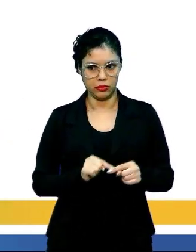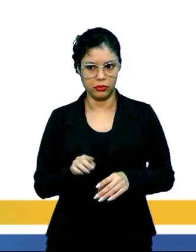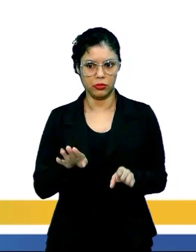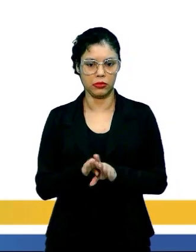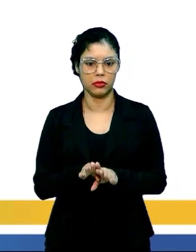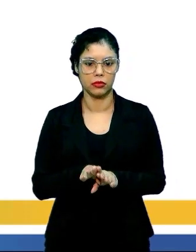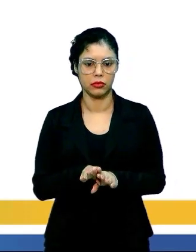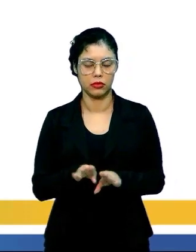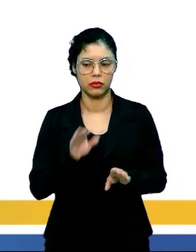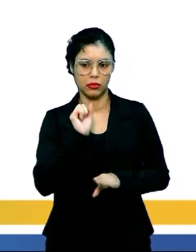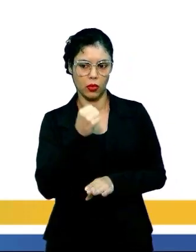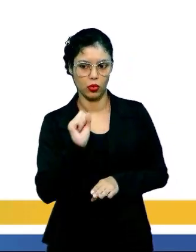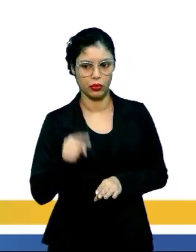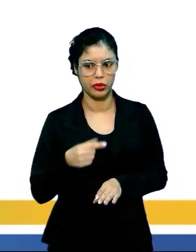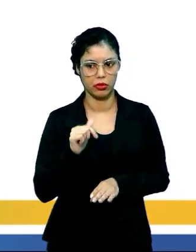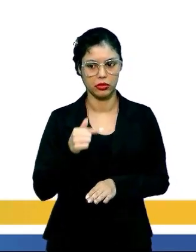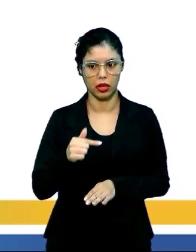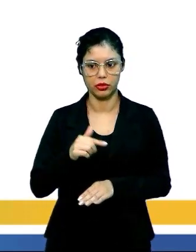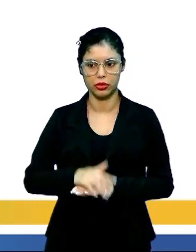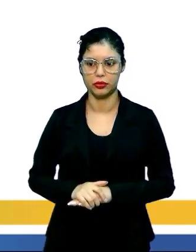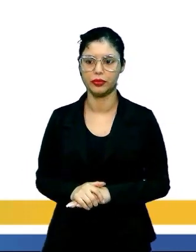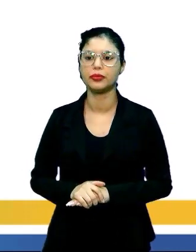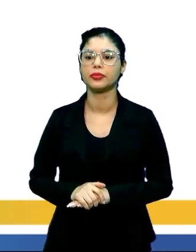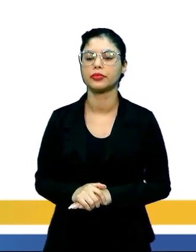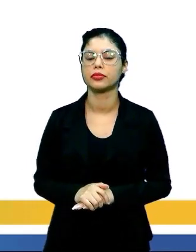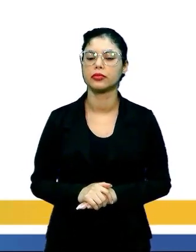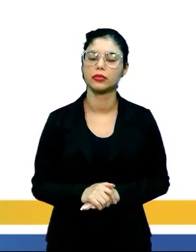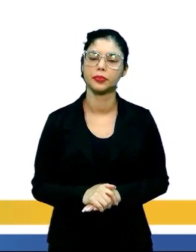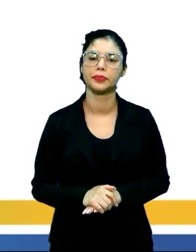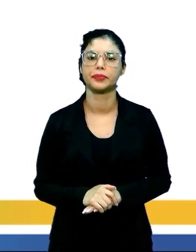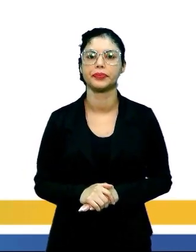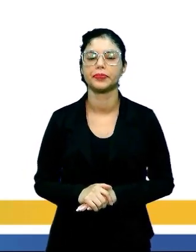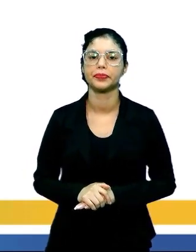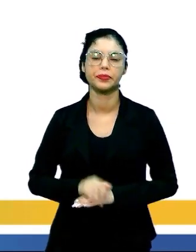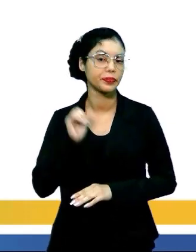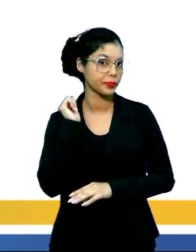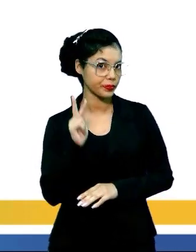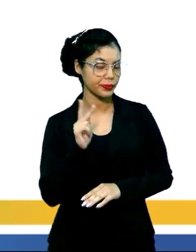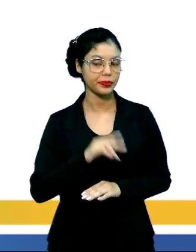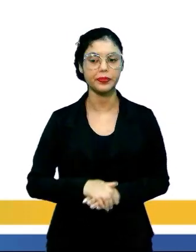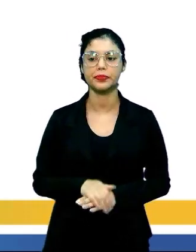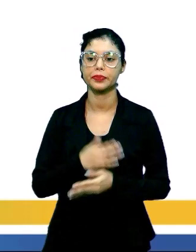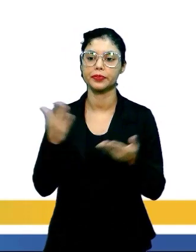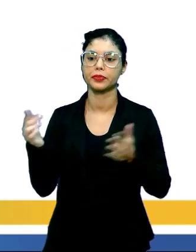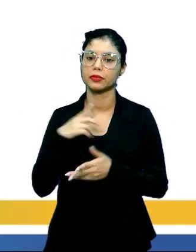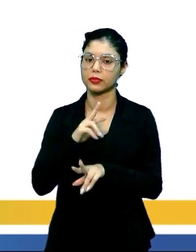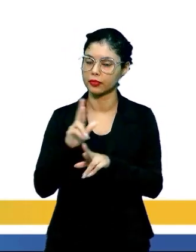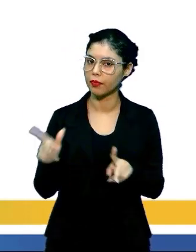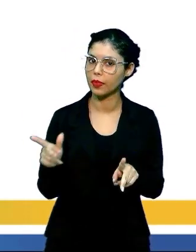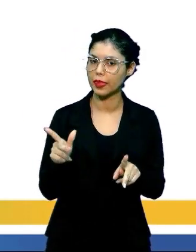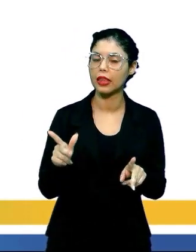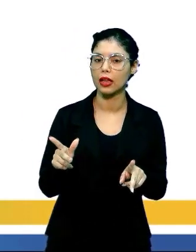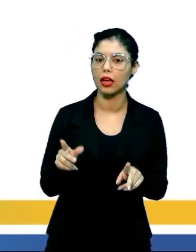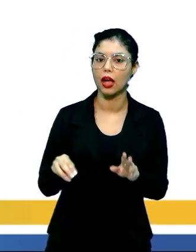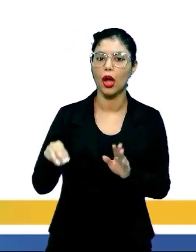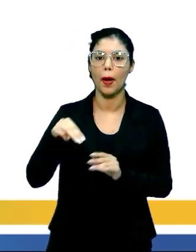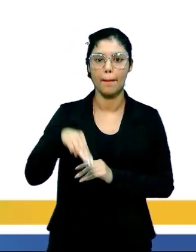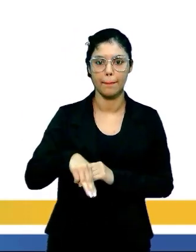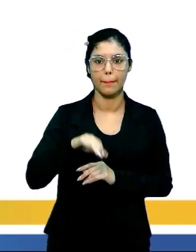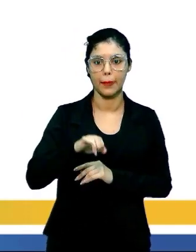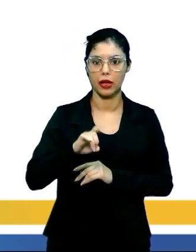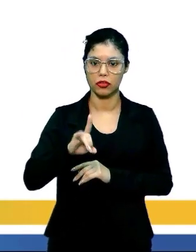a média ponderada vai dar exatamente 8,7, ok? Então tem diferença na média